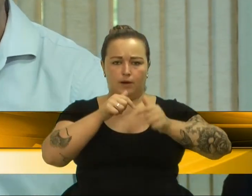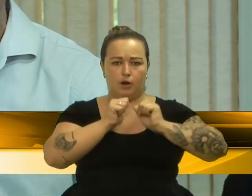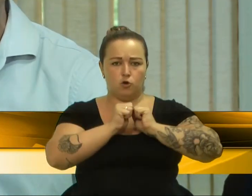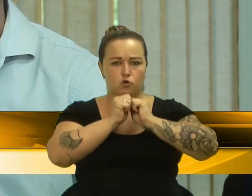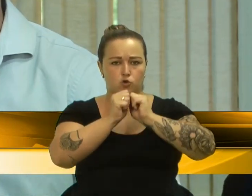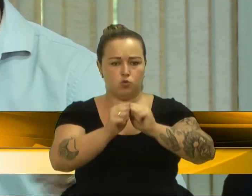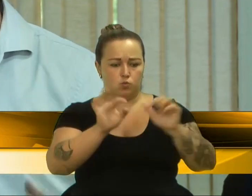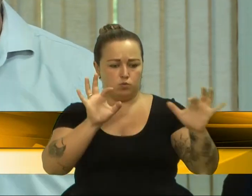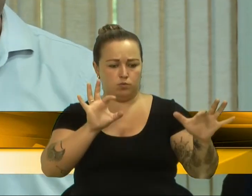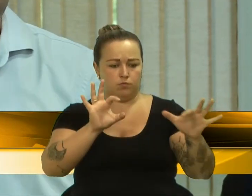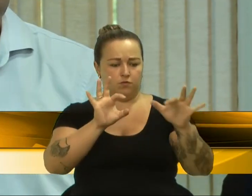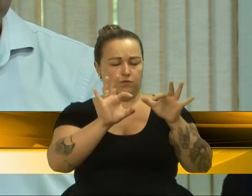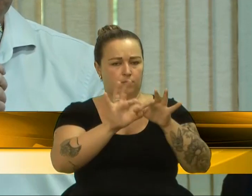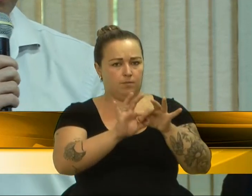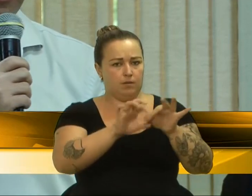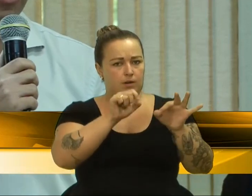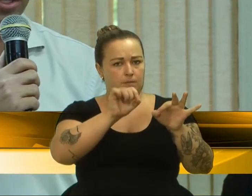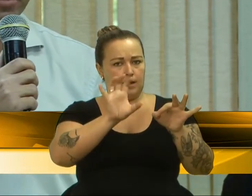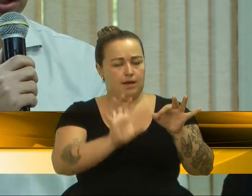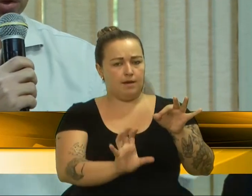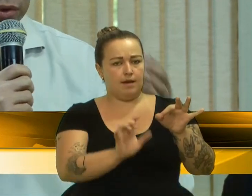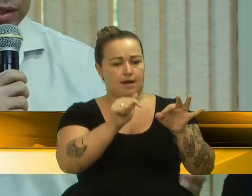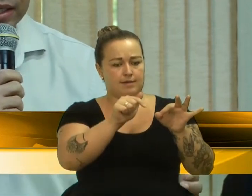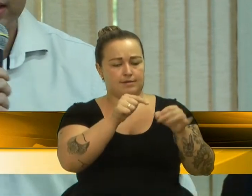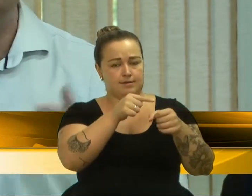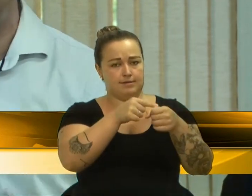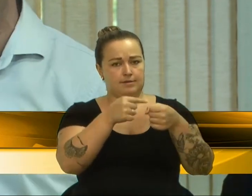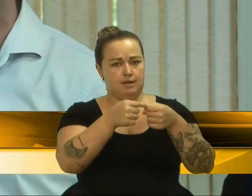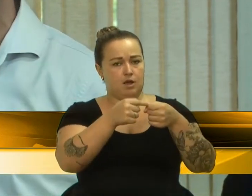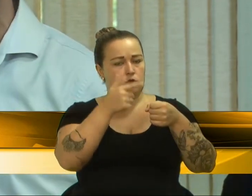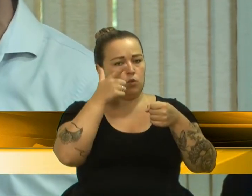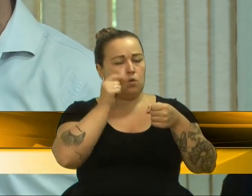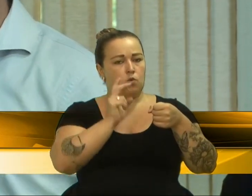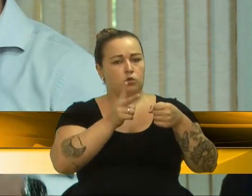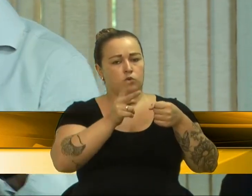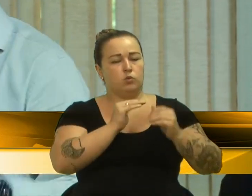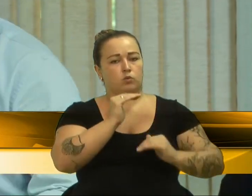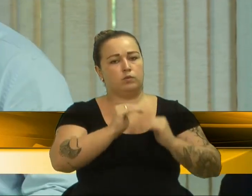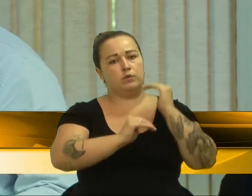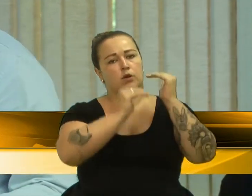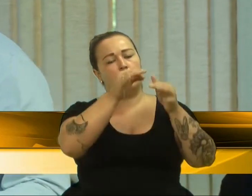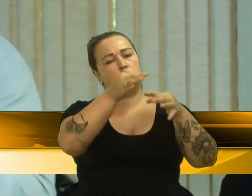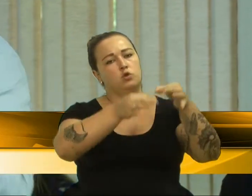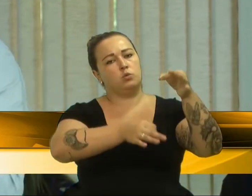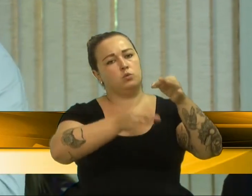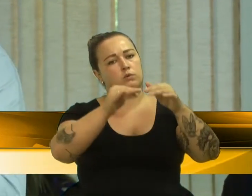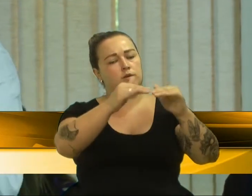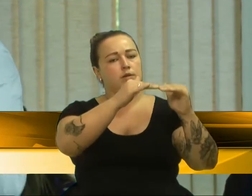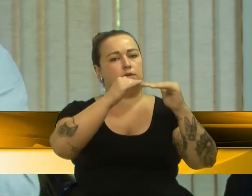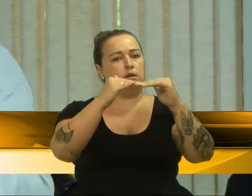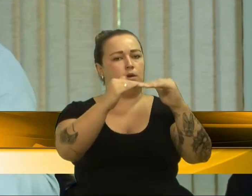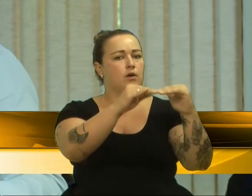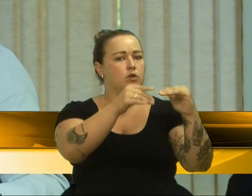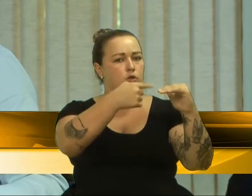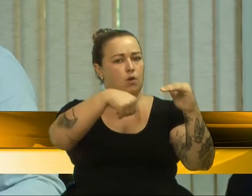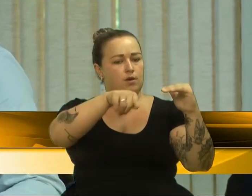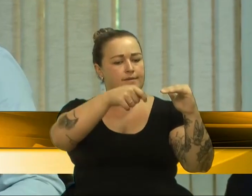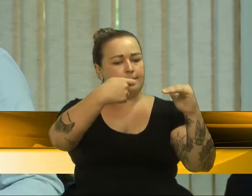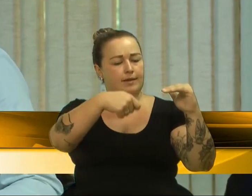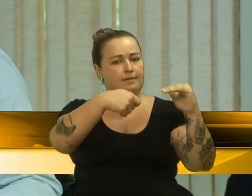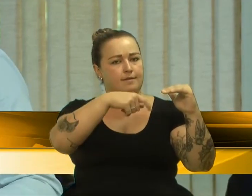nossa cidade desenvolva de uma forma justa e igualitária. Nós precisamos ter